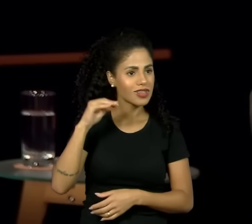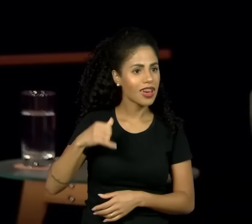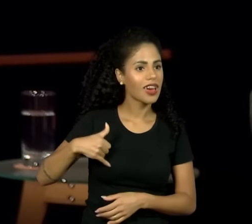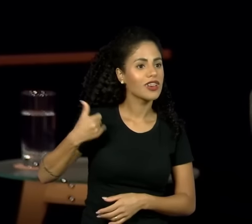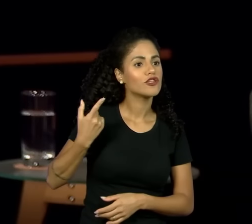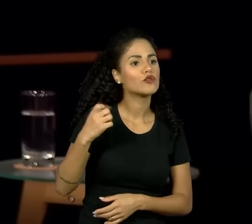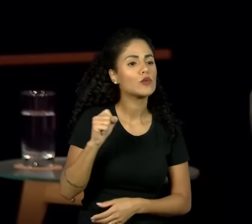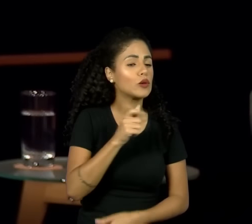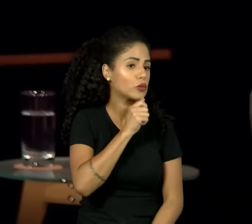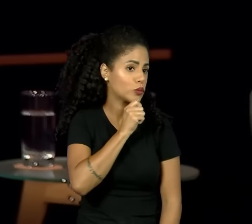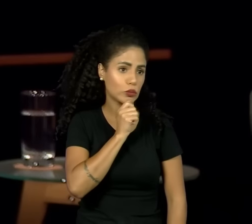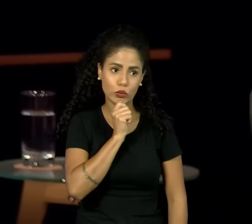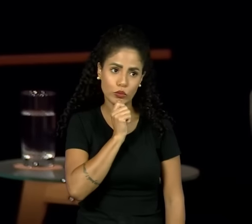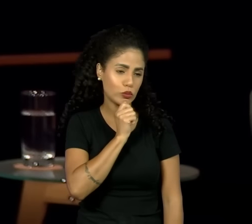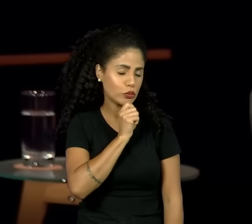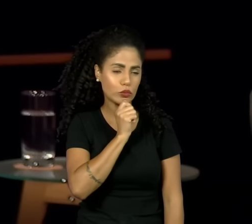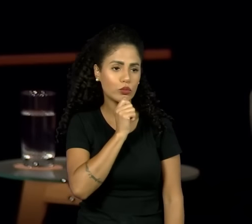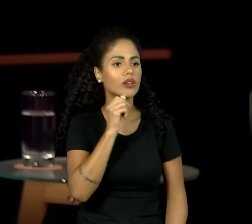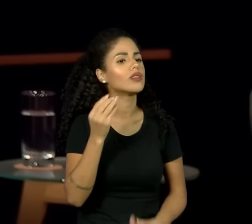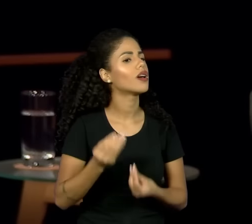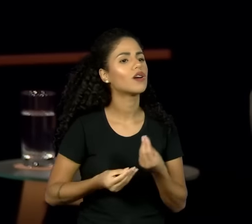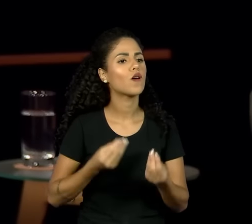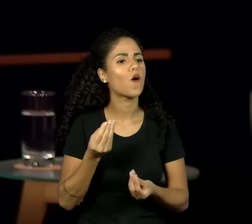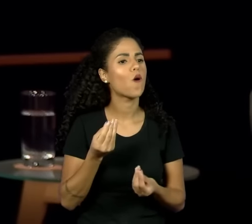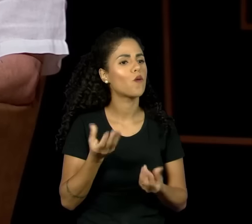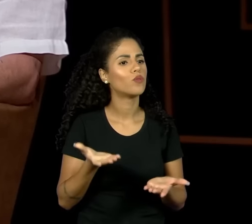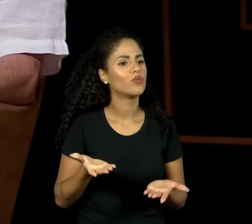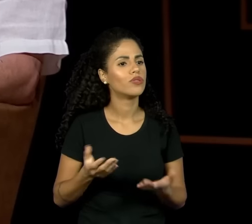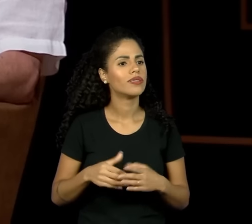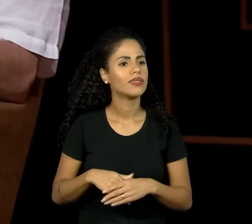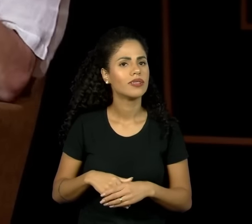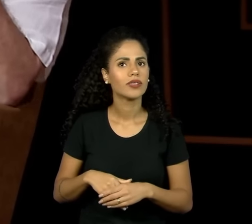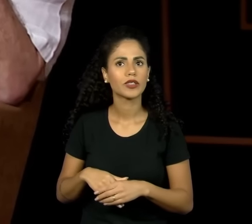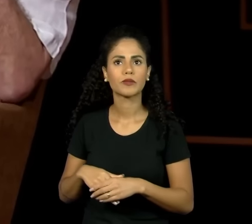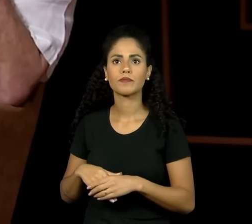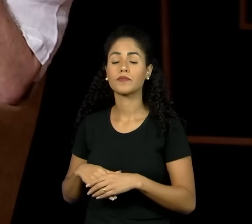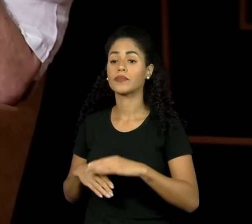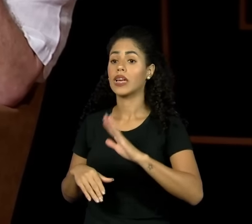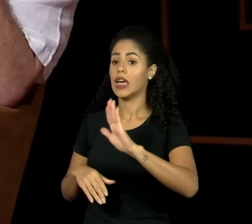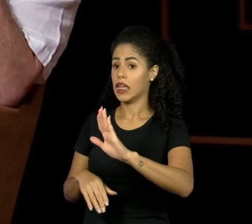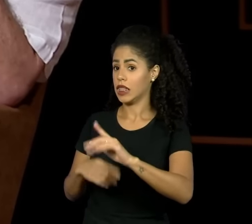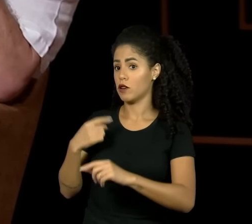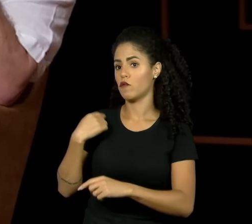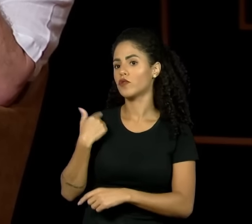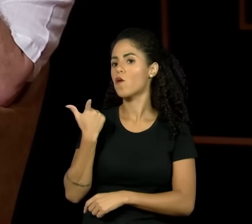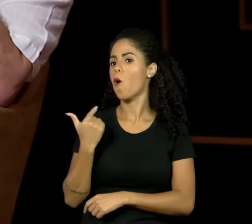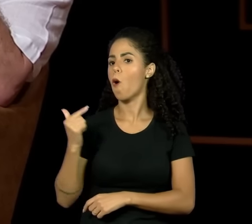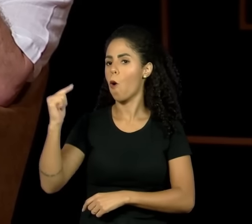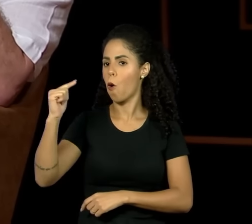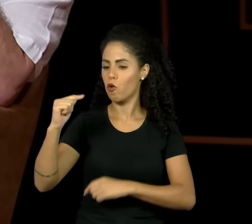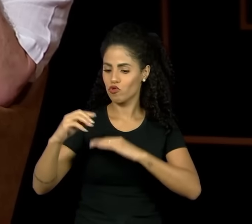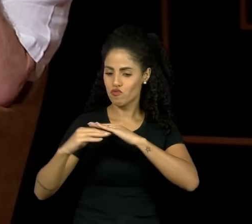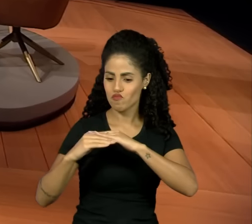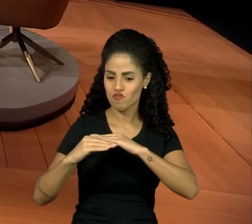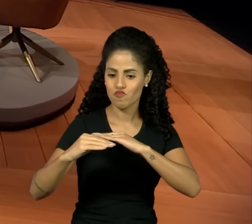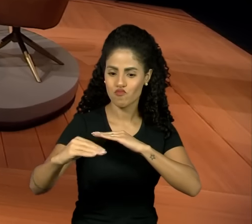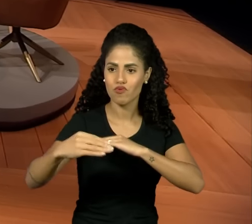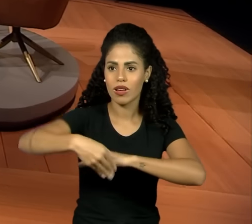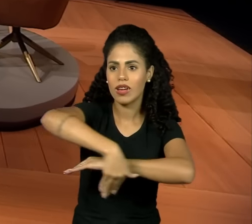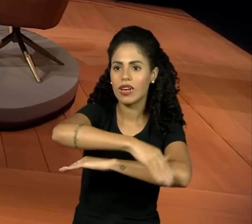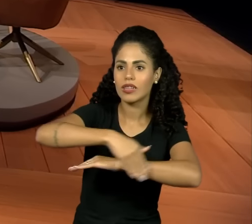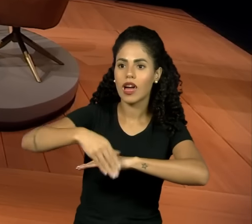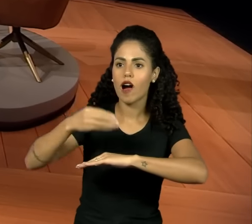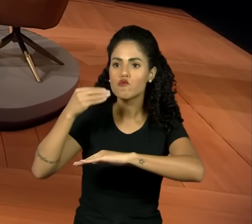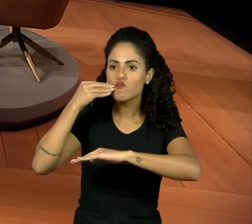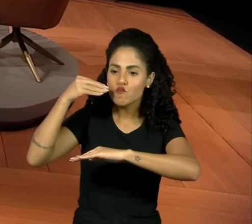anos quando você estrou A Bruxinha Que Era Boa foi essa a sua primeira peça não eu fiz o beijo no asfalto beijo no asfalto mas amador